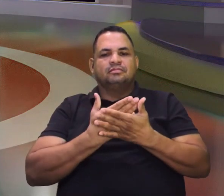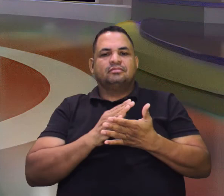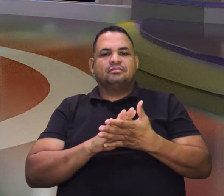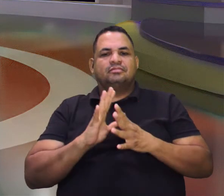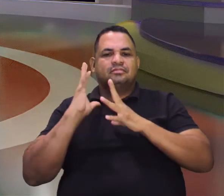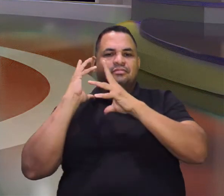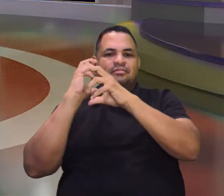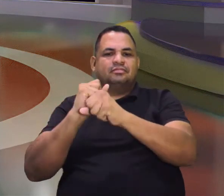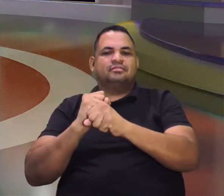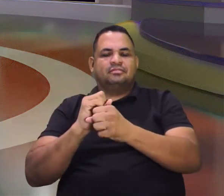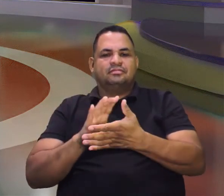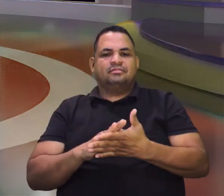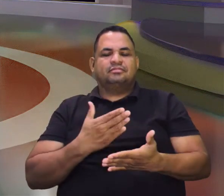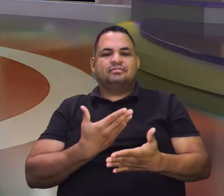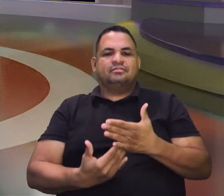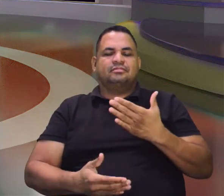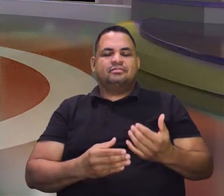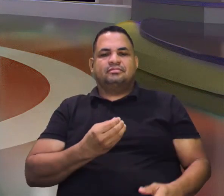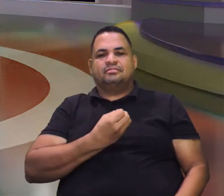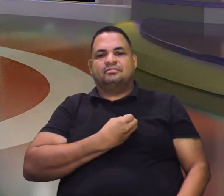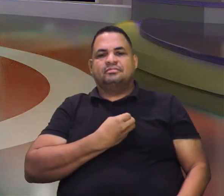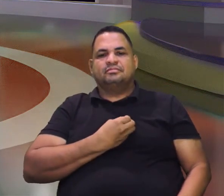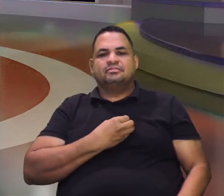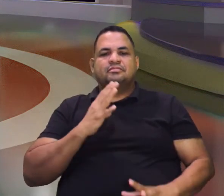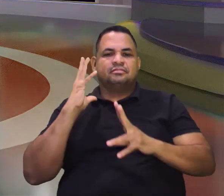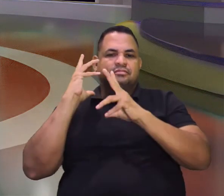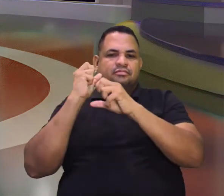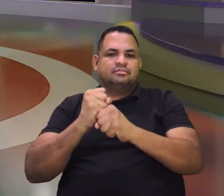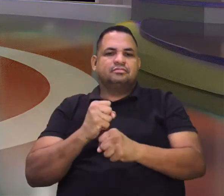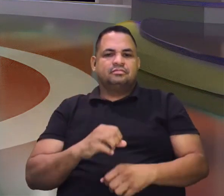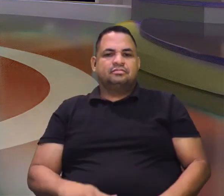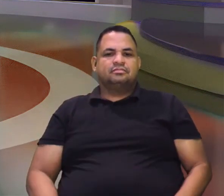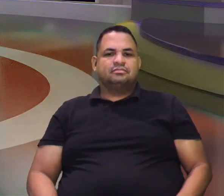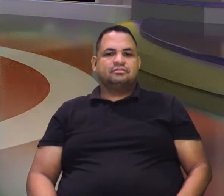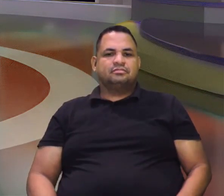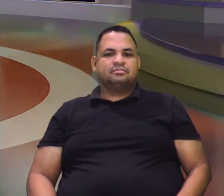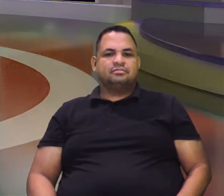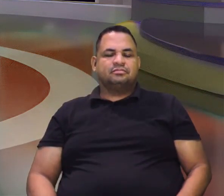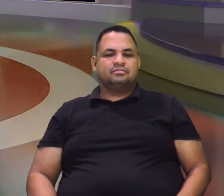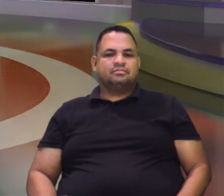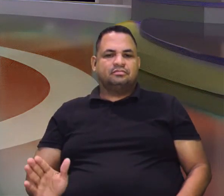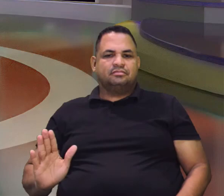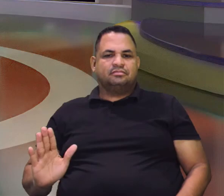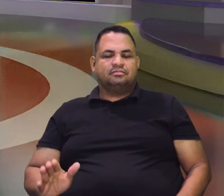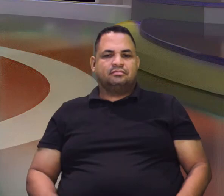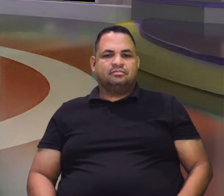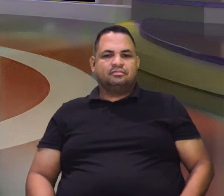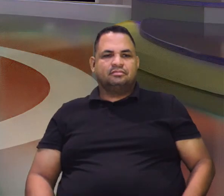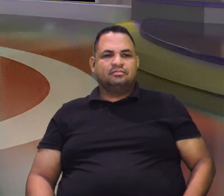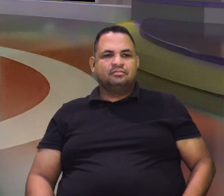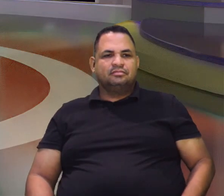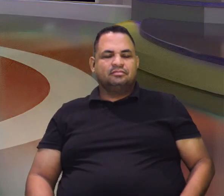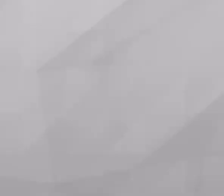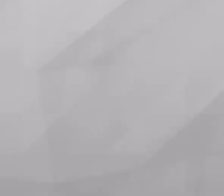de revisão. Até me perdi o número da aula. Na próxima aula de review and exercise. See you. Bye.